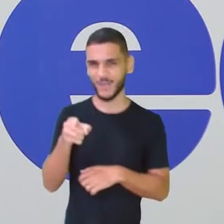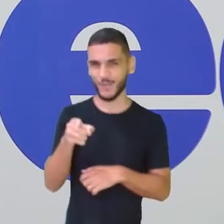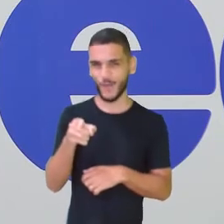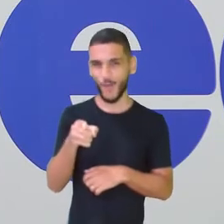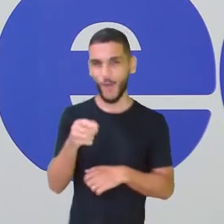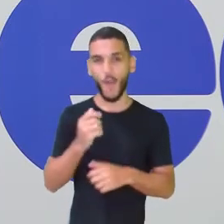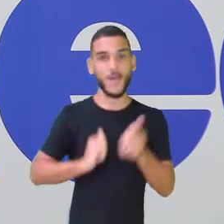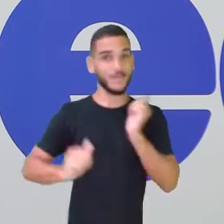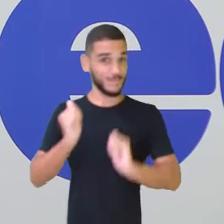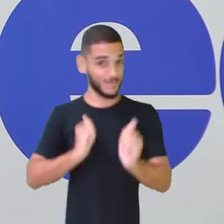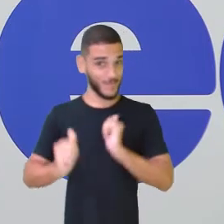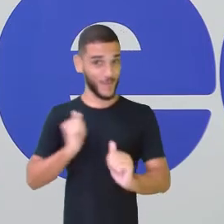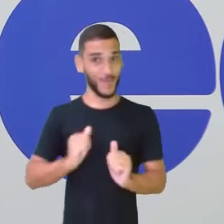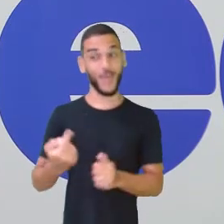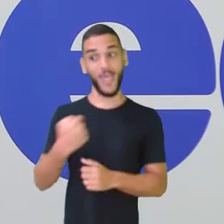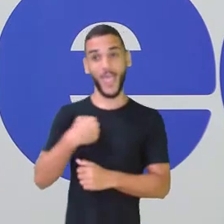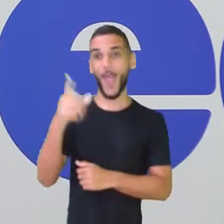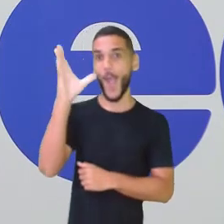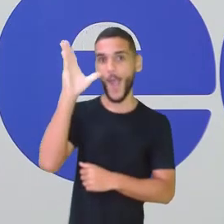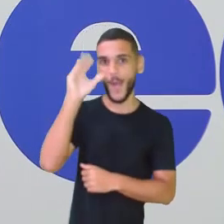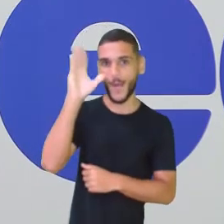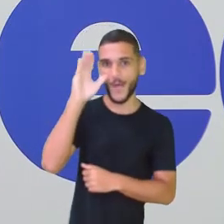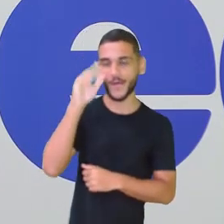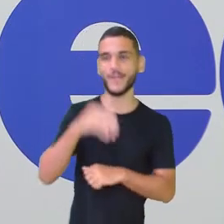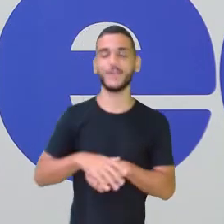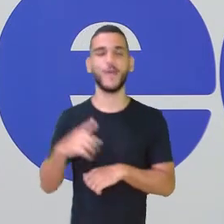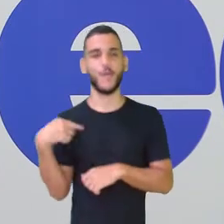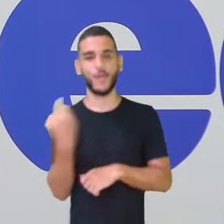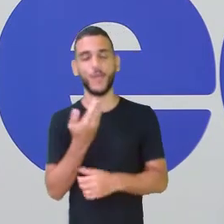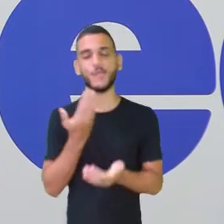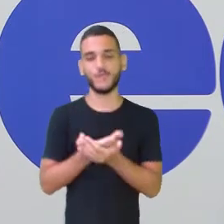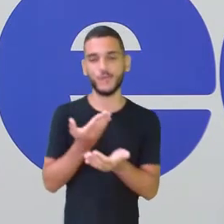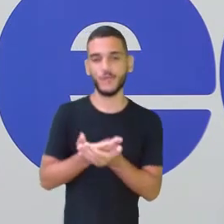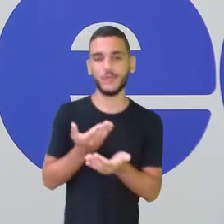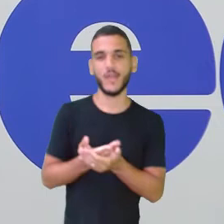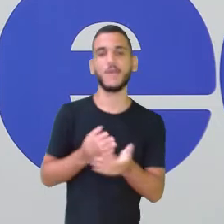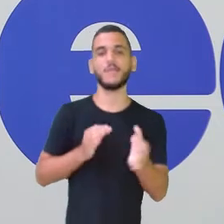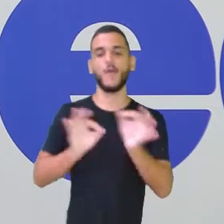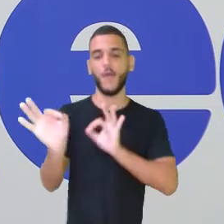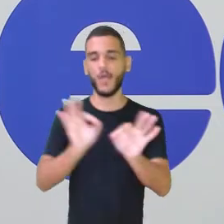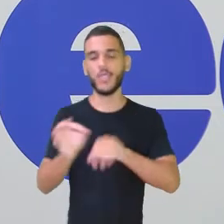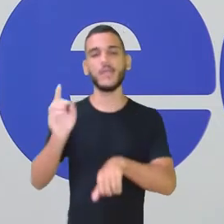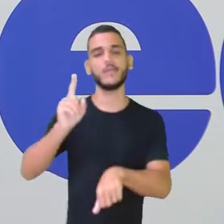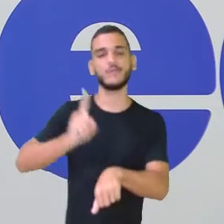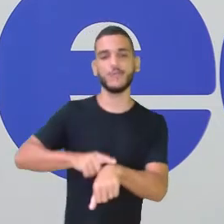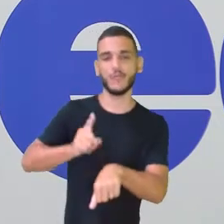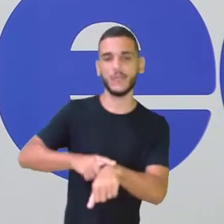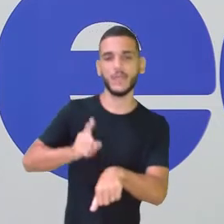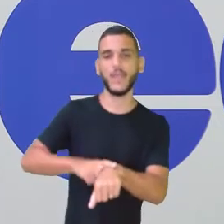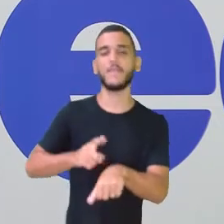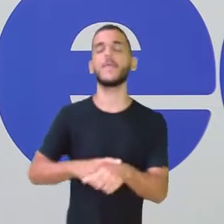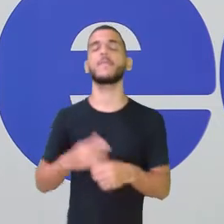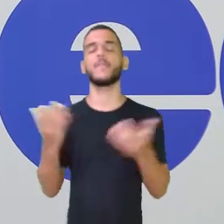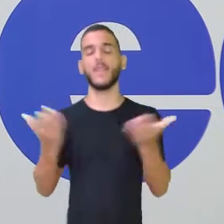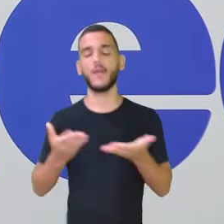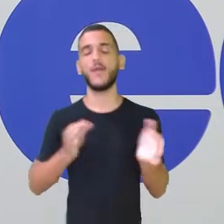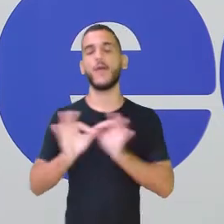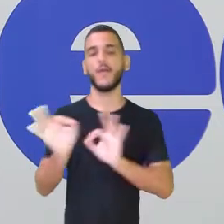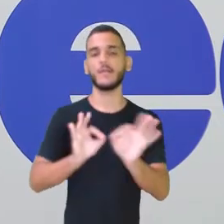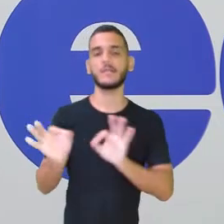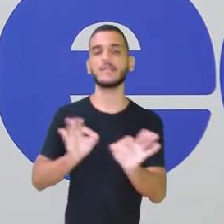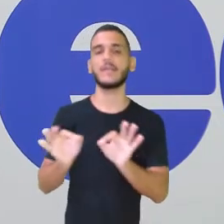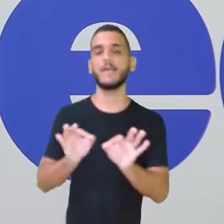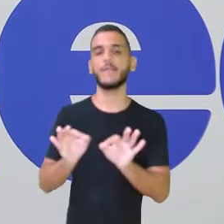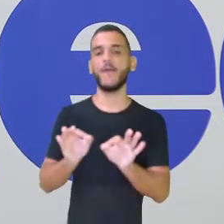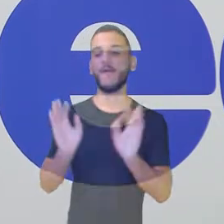aqui curiosa, né? A gente trabalhou um pouco sobre medidas de tempo. Dessa vez, o tempo será otimizado para quê? Para